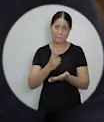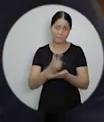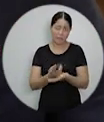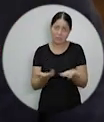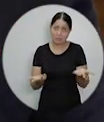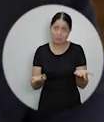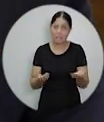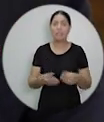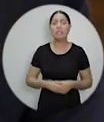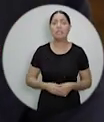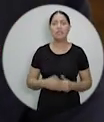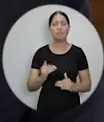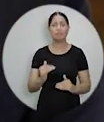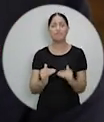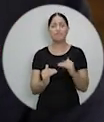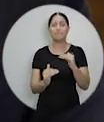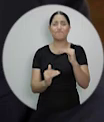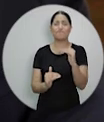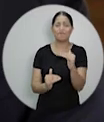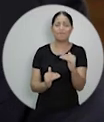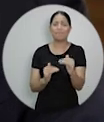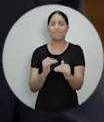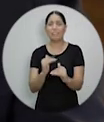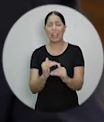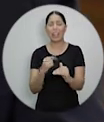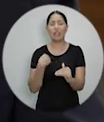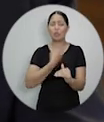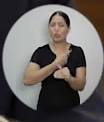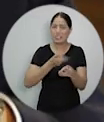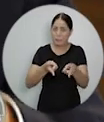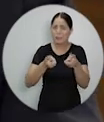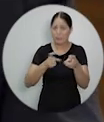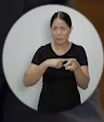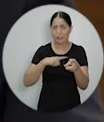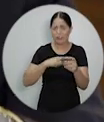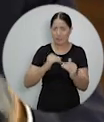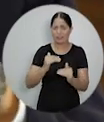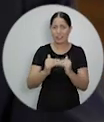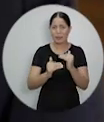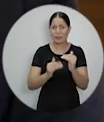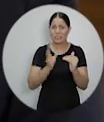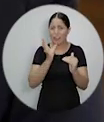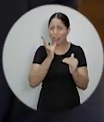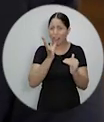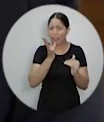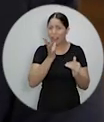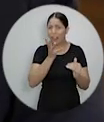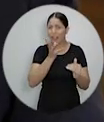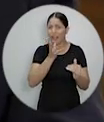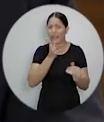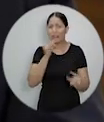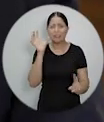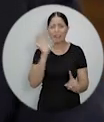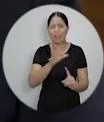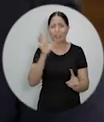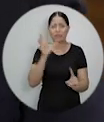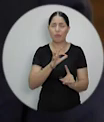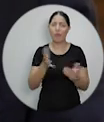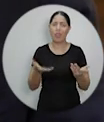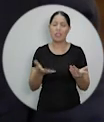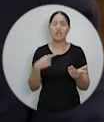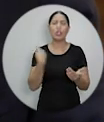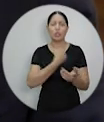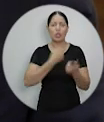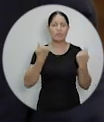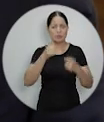processo evolutivo que a gente vê crescer, mas é muito lento, ele sofreria um impacto significativo se nós